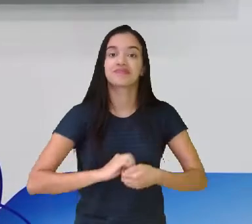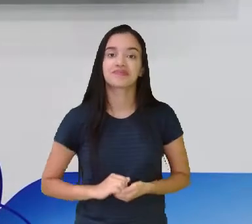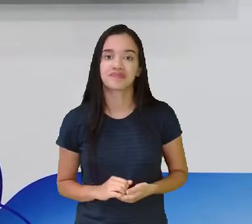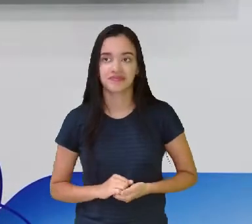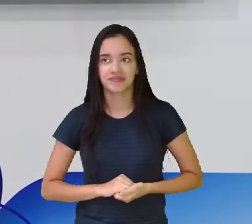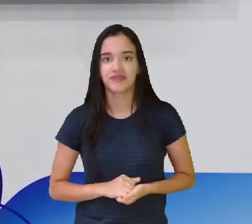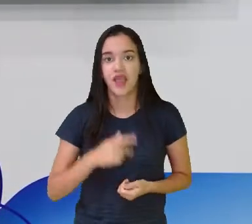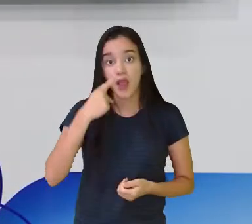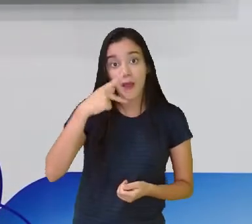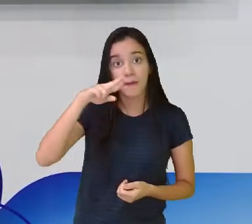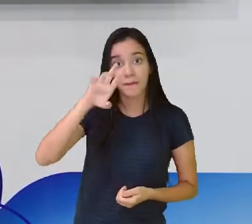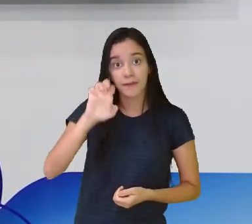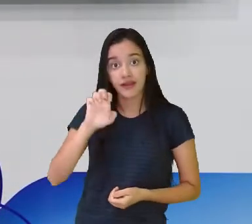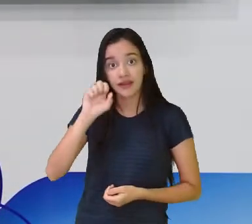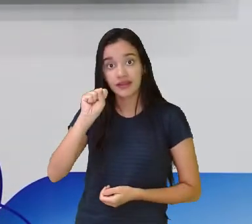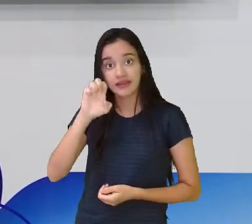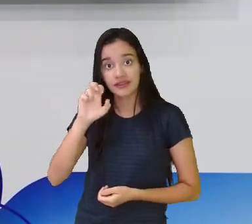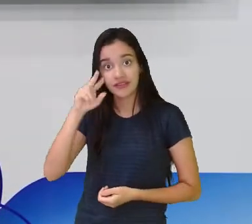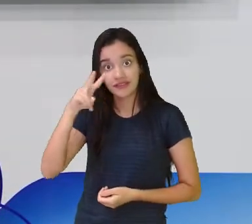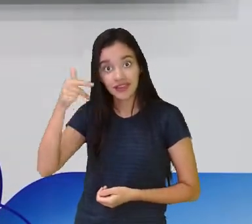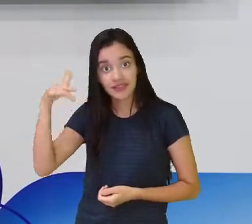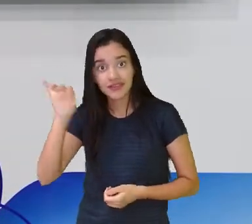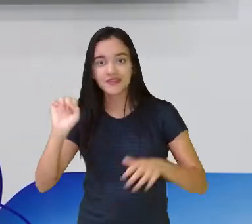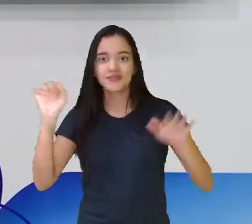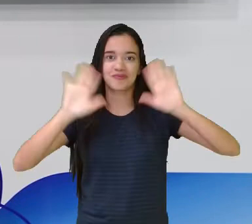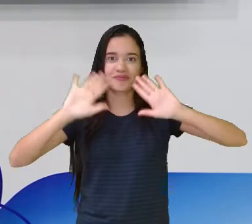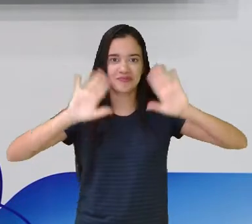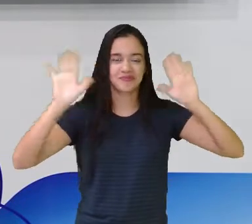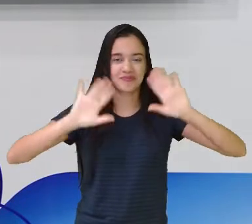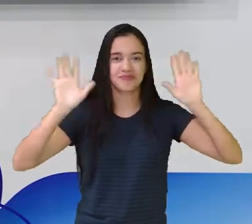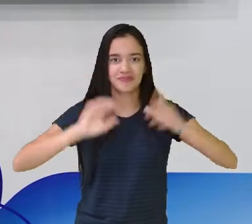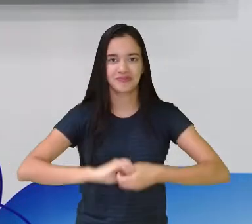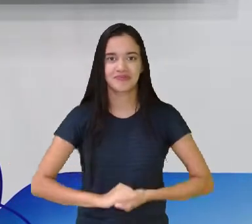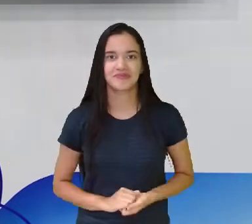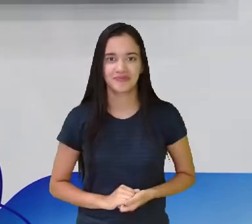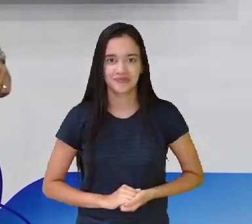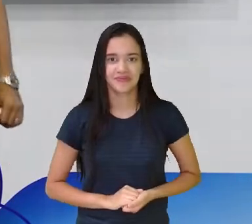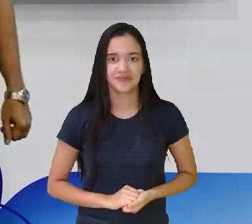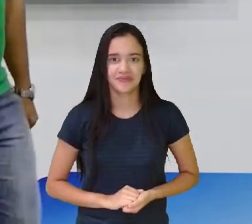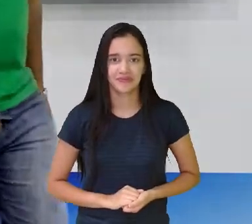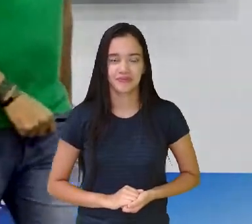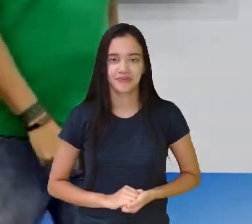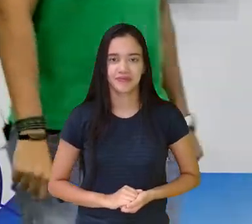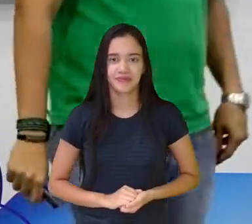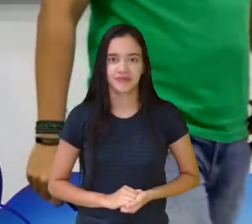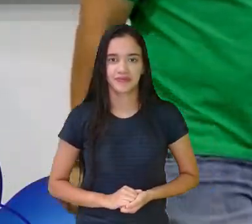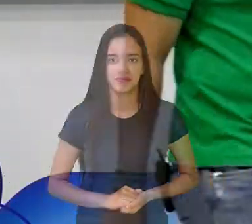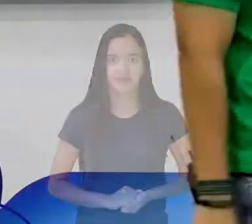preservação. Precisamos preservar sempre. Tchau para vocês, a gente se vê na próxima. Tchau, tchau.